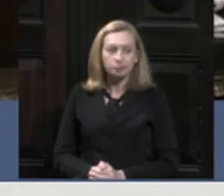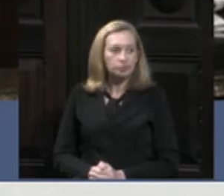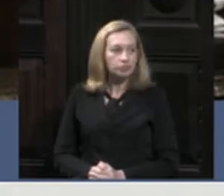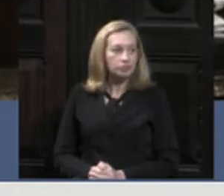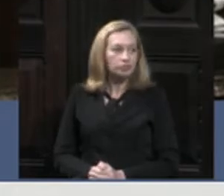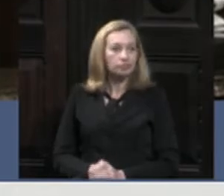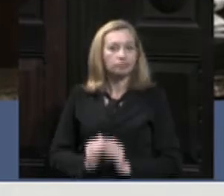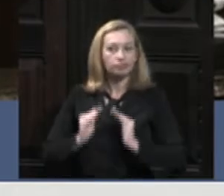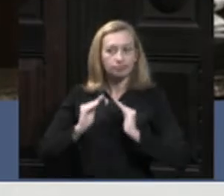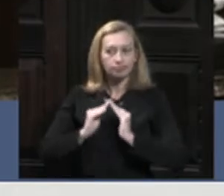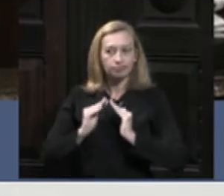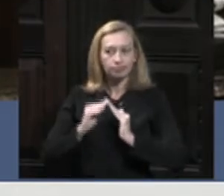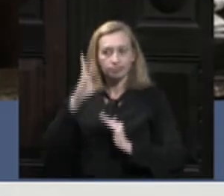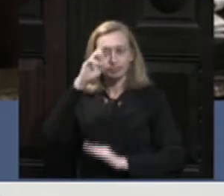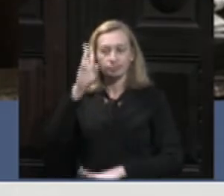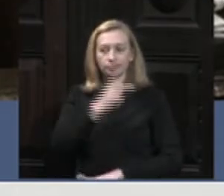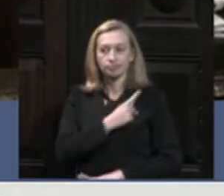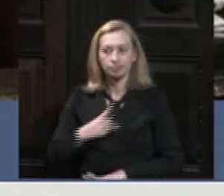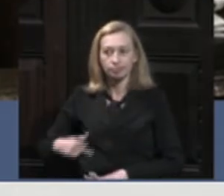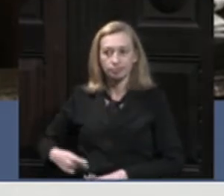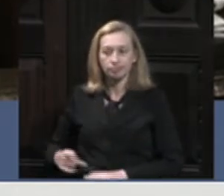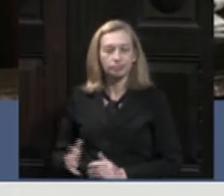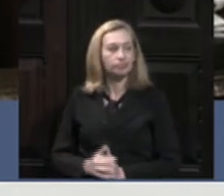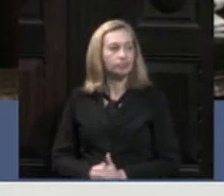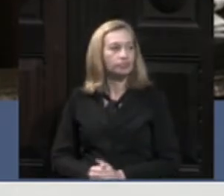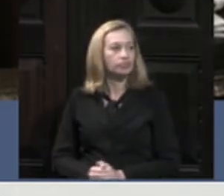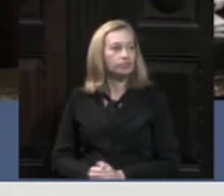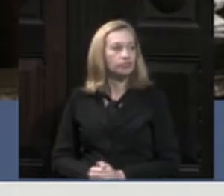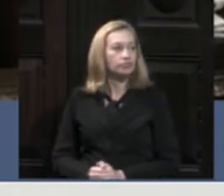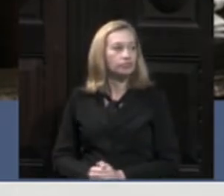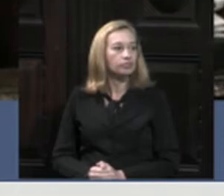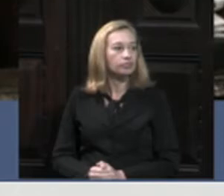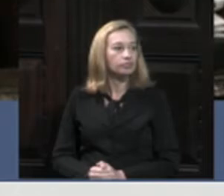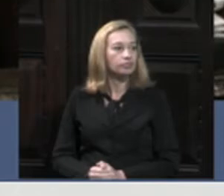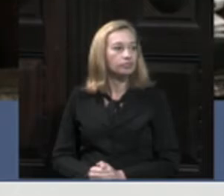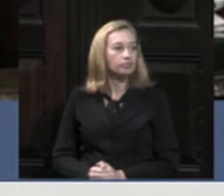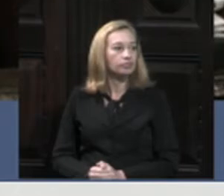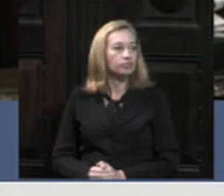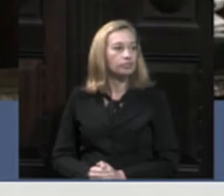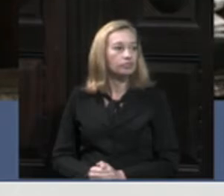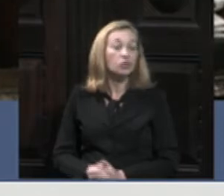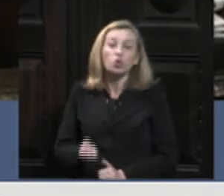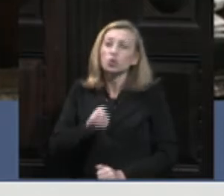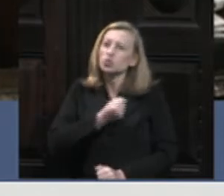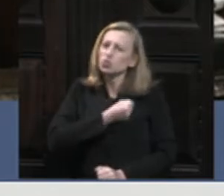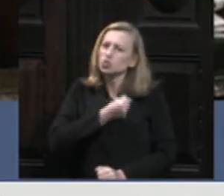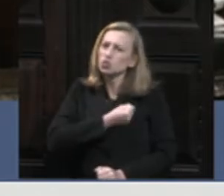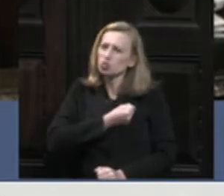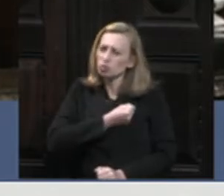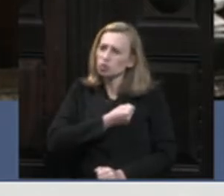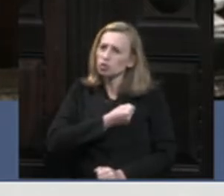esta casa, senhor presidente, pela unanimidade dos presentes,